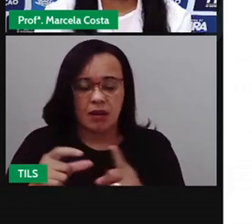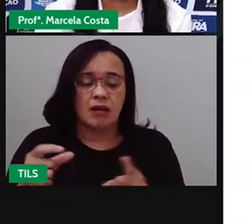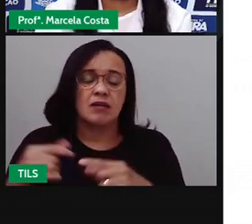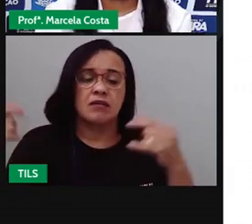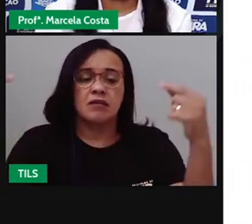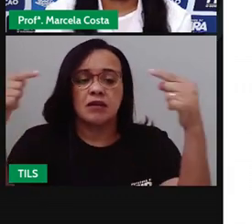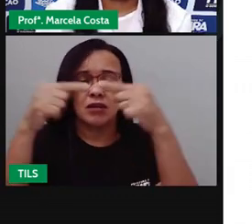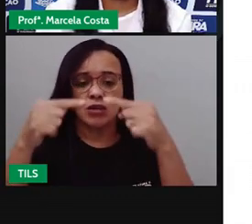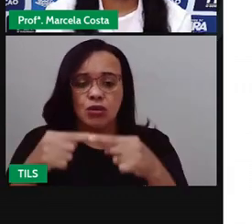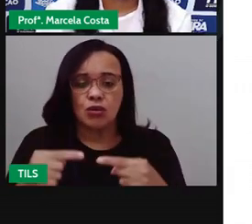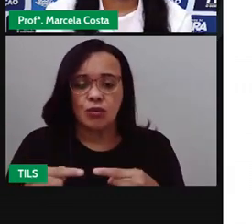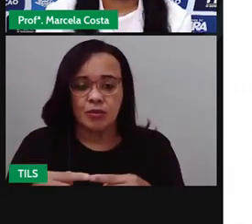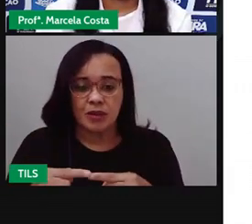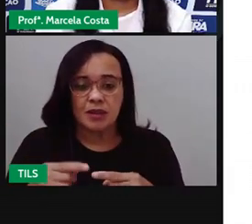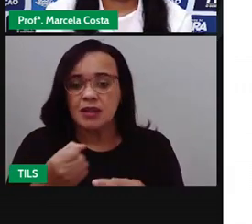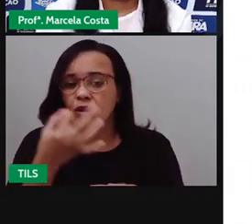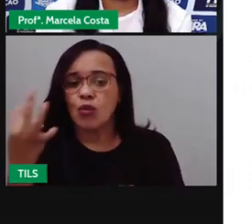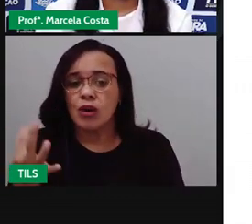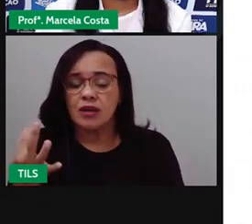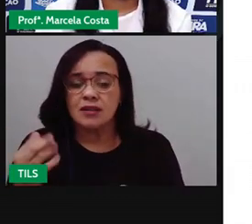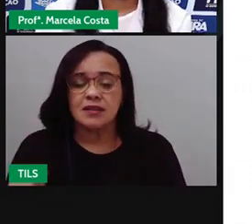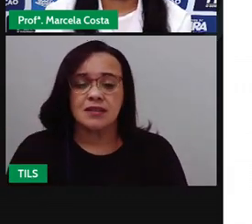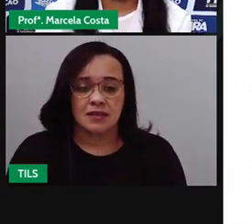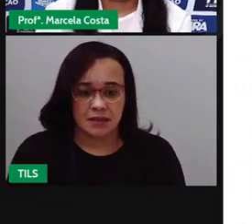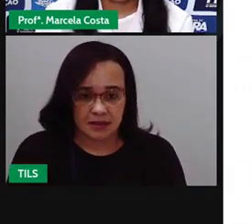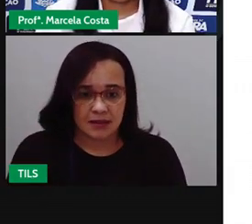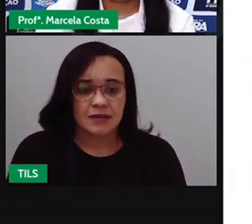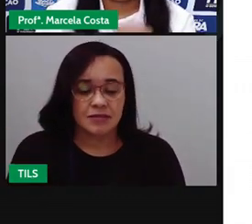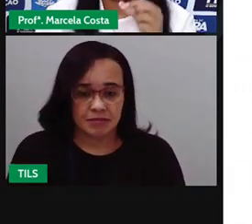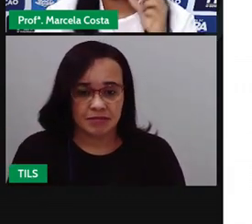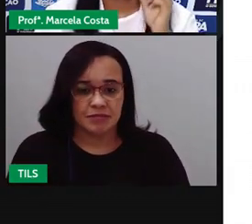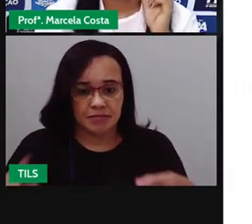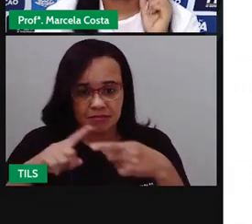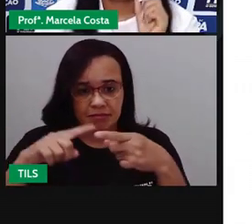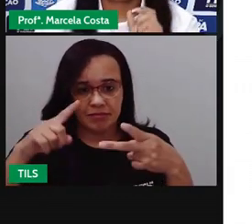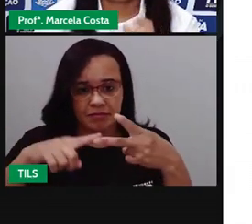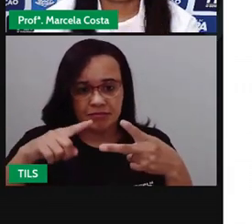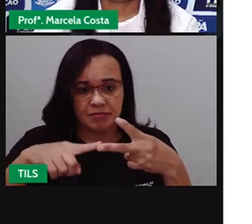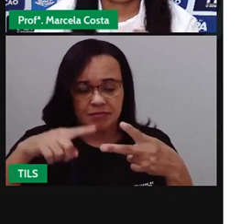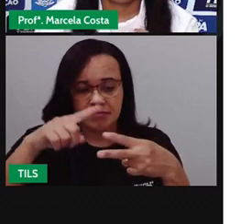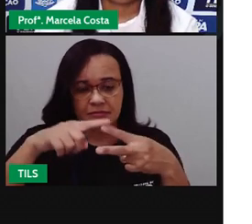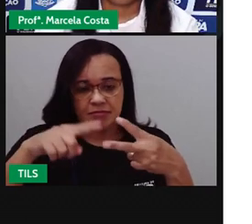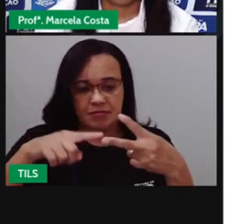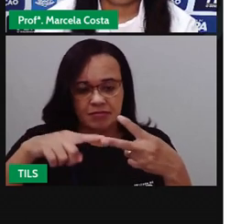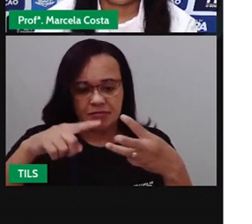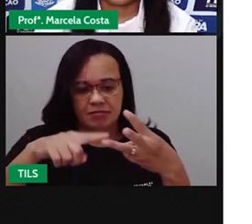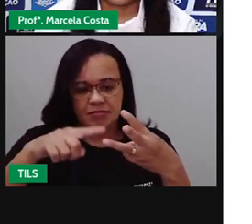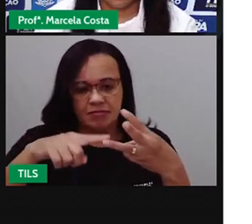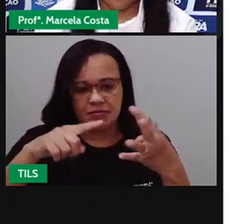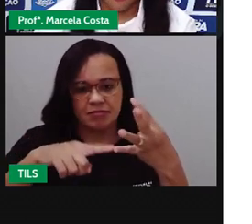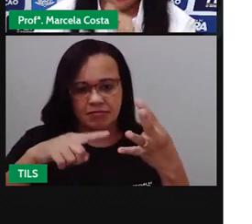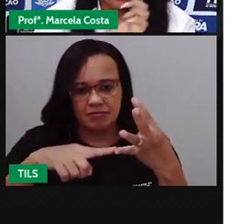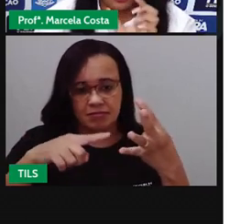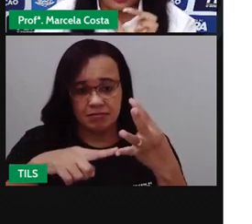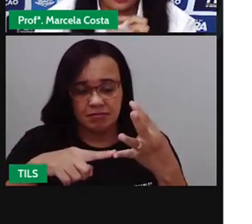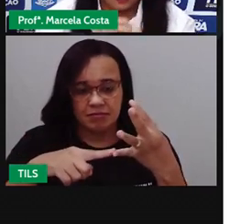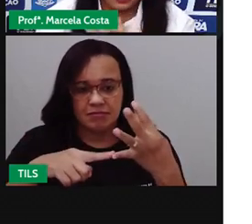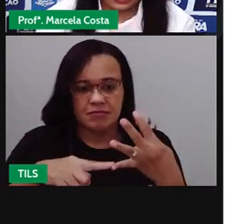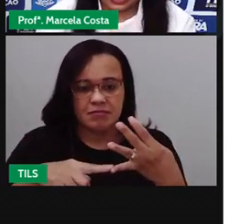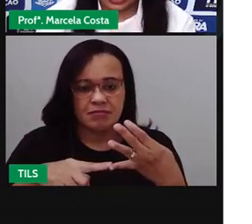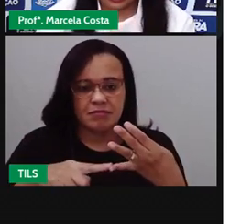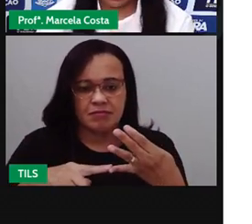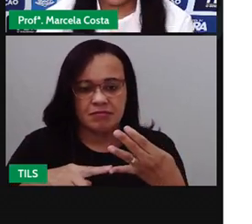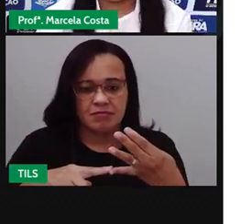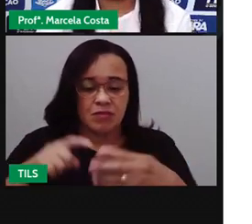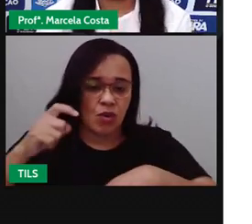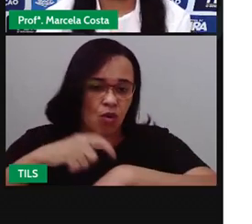interior, Salvador, ora, embora, ó, ora, embora. Olha o ora